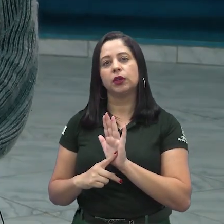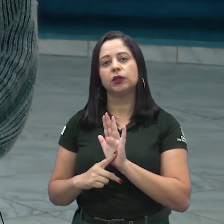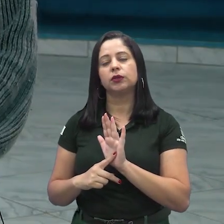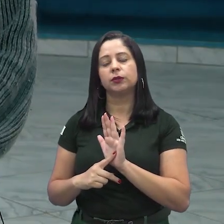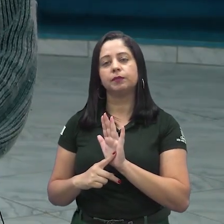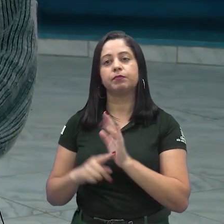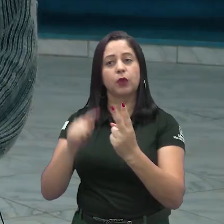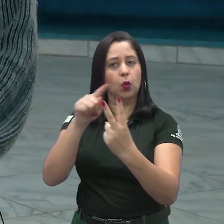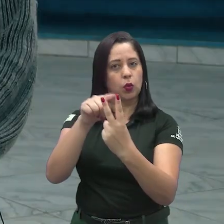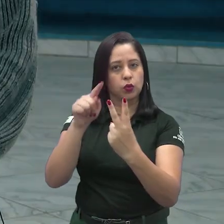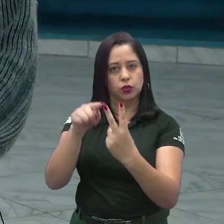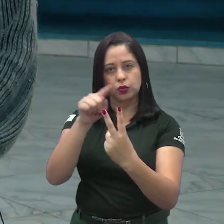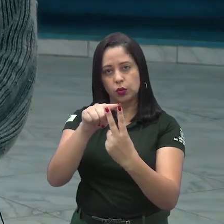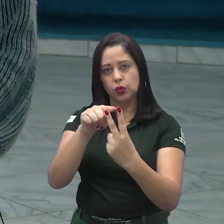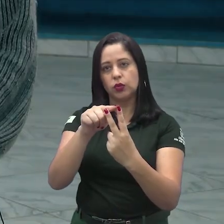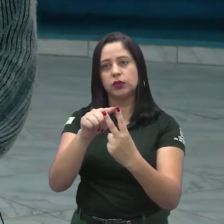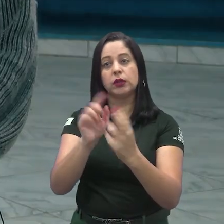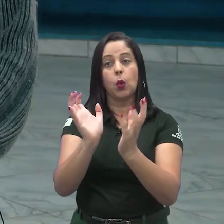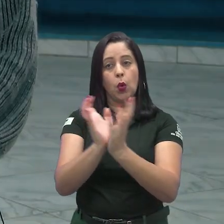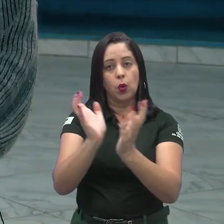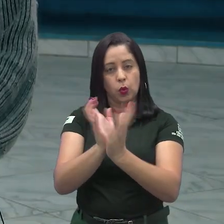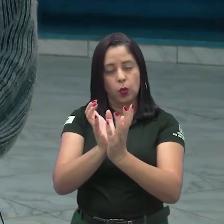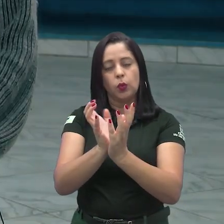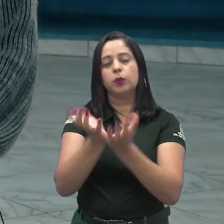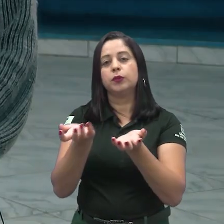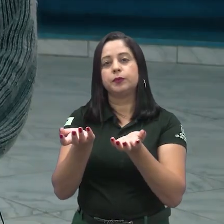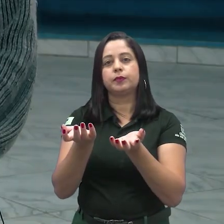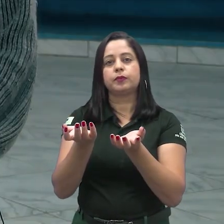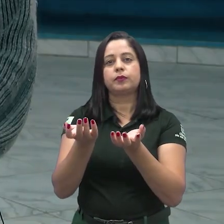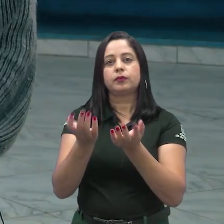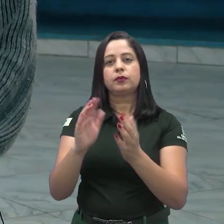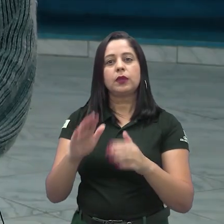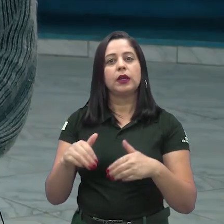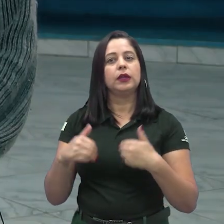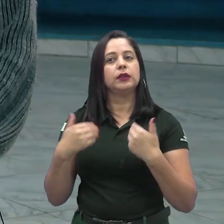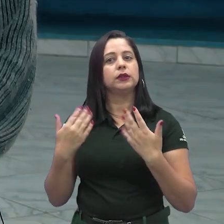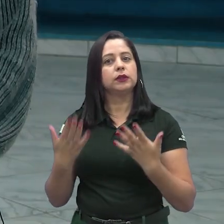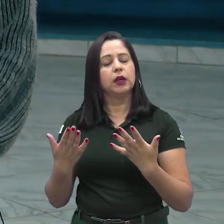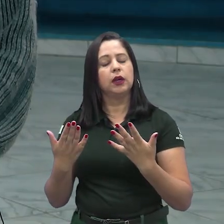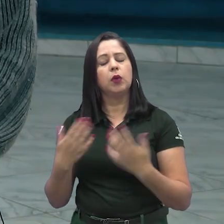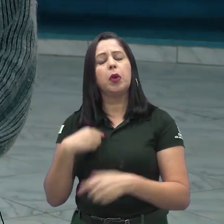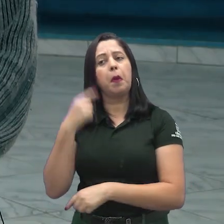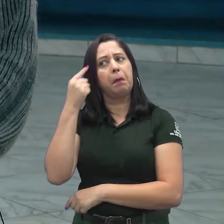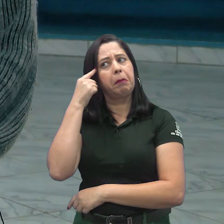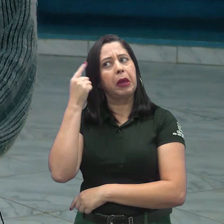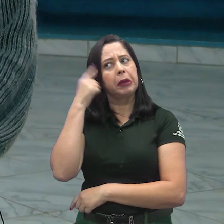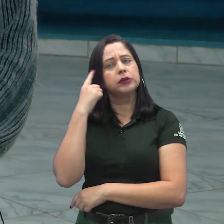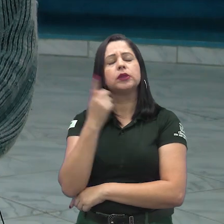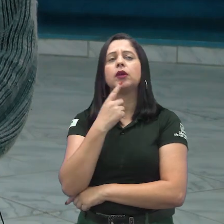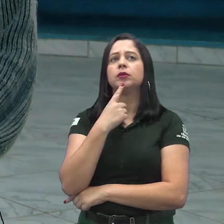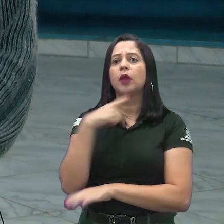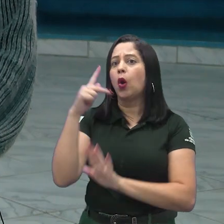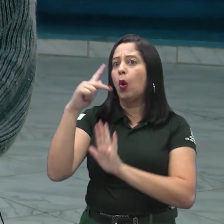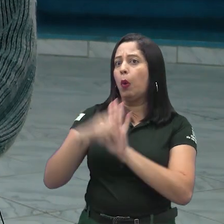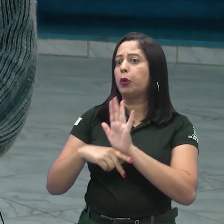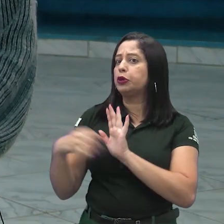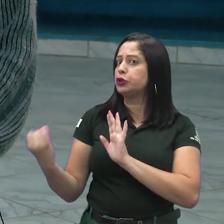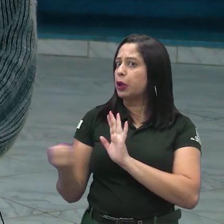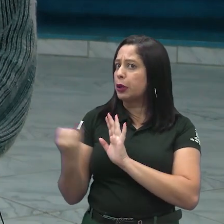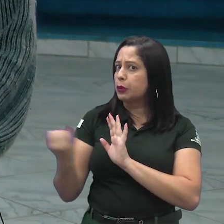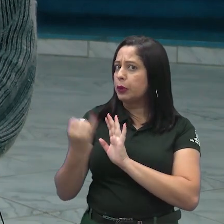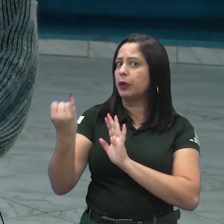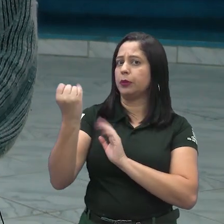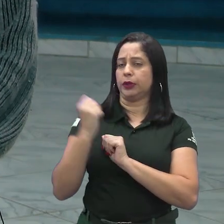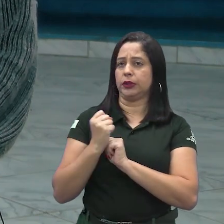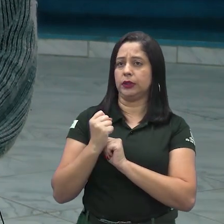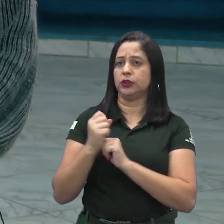Ela e o Alisson, e a companhia Velhos Novatos. Então achamos muito importante, foi onde que nós escolhemos eles